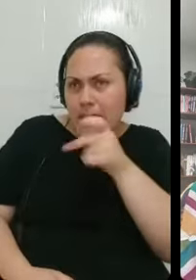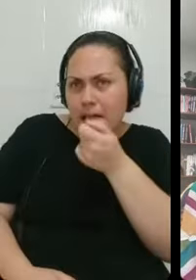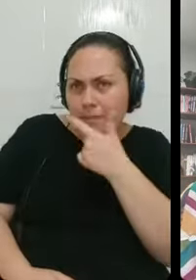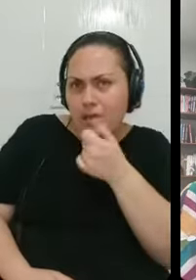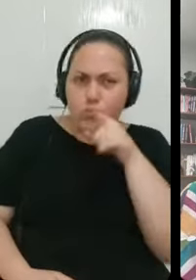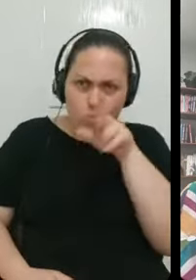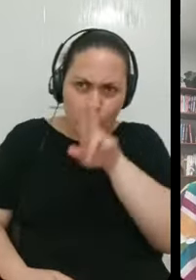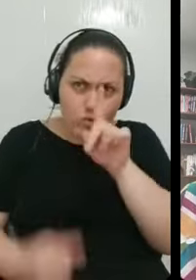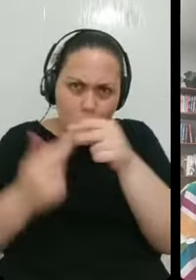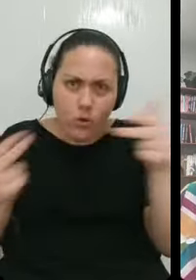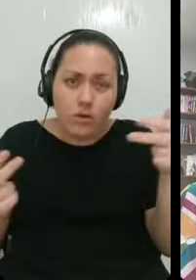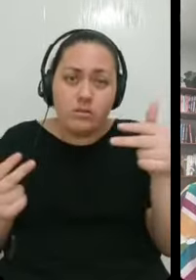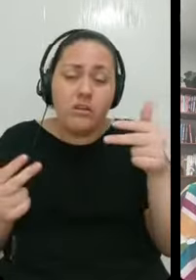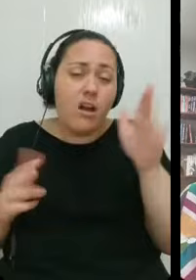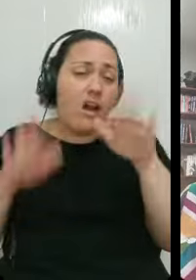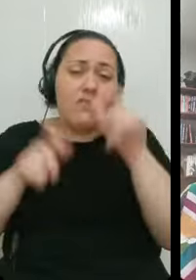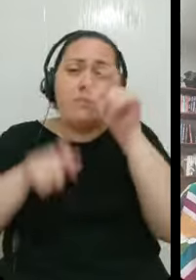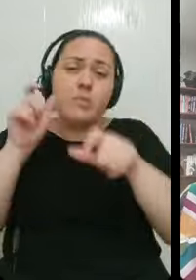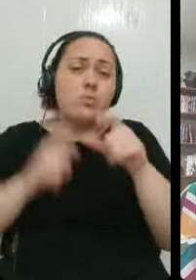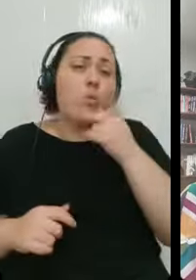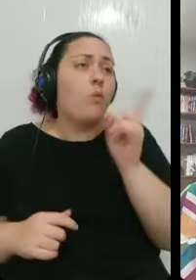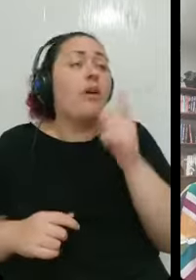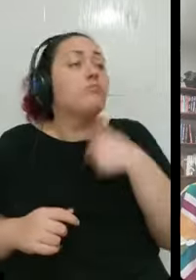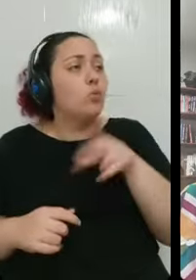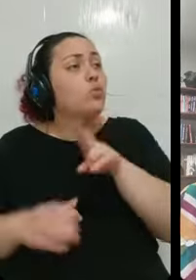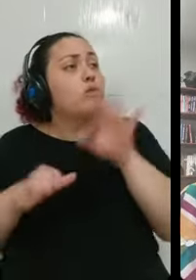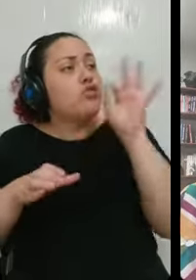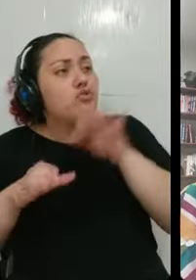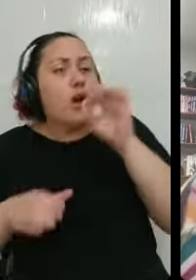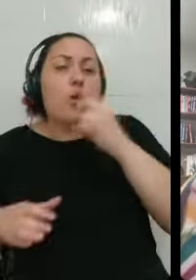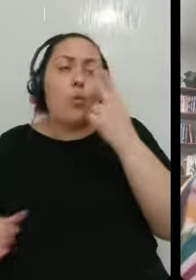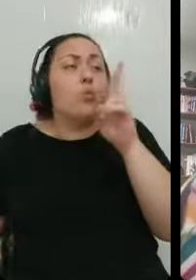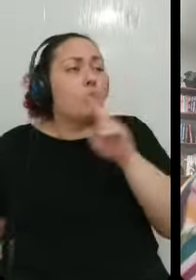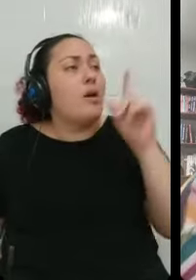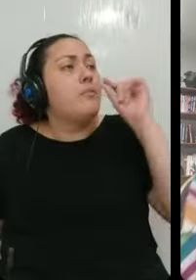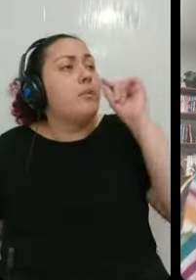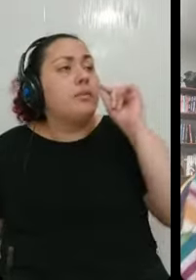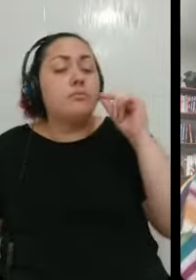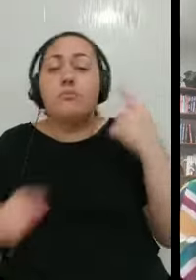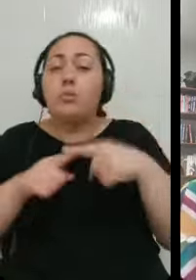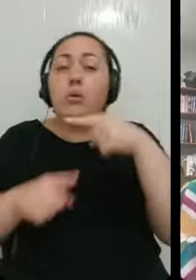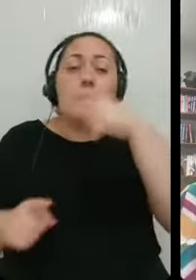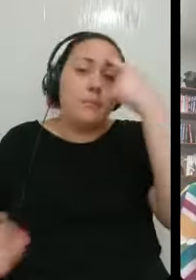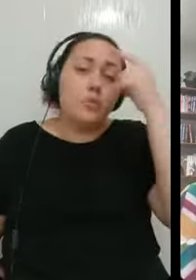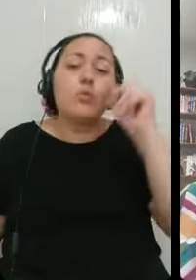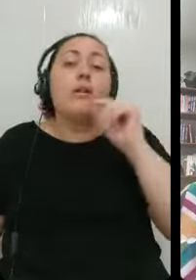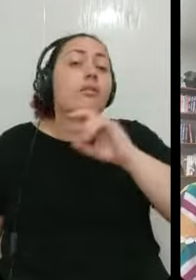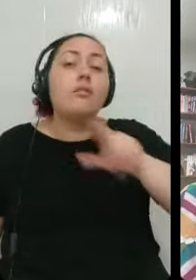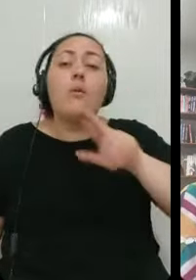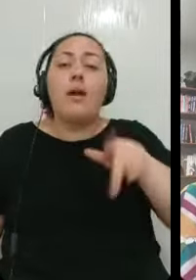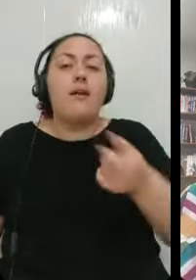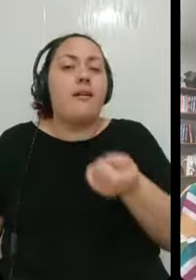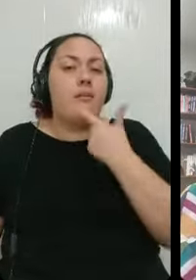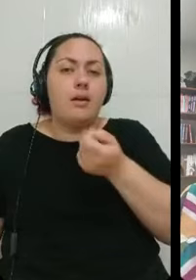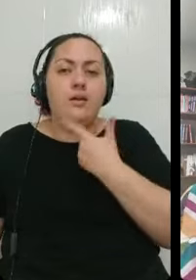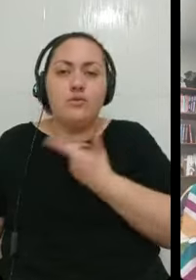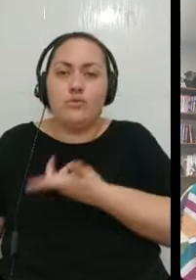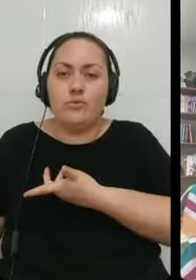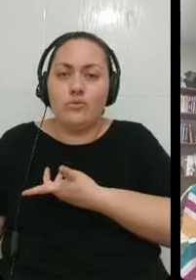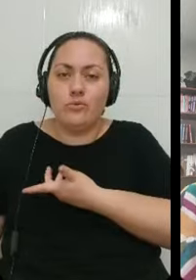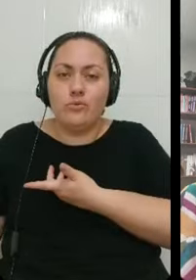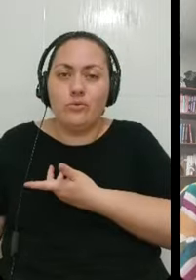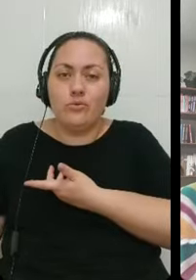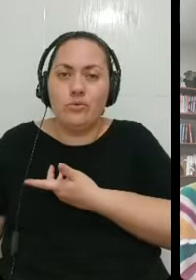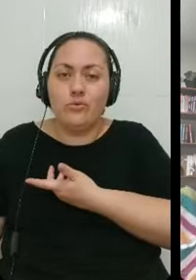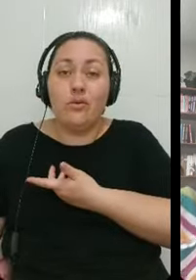Às vezes as pessoas não dizem que estão fazendo uso de chá ou mesmo de fitoterápico, porque para Exato. elas não é medicamento, né? Então, ela acaba